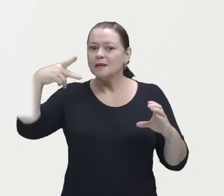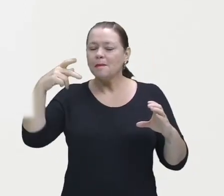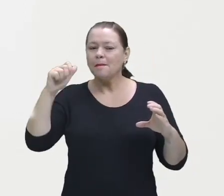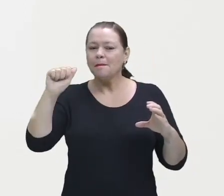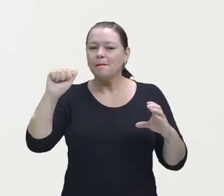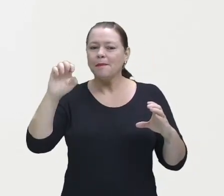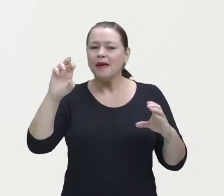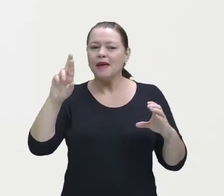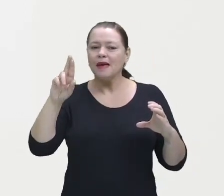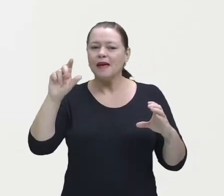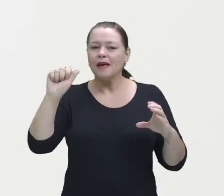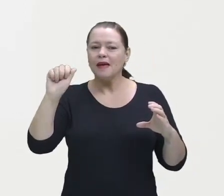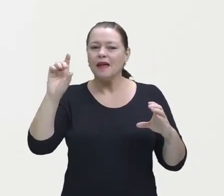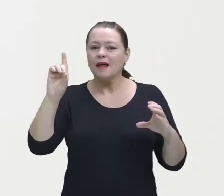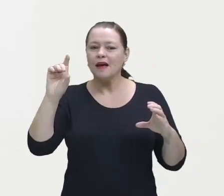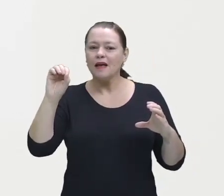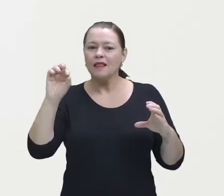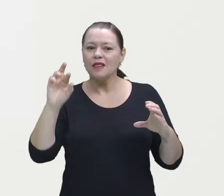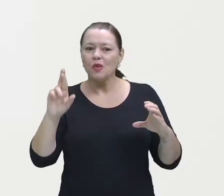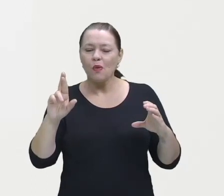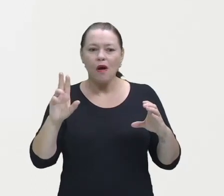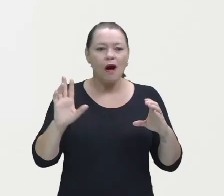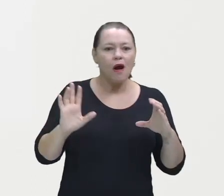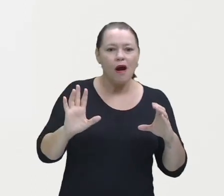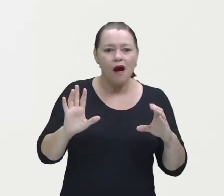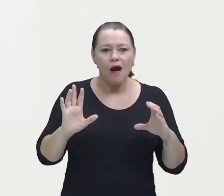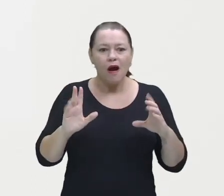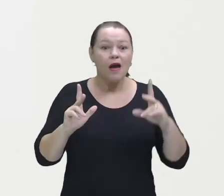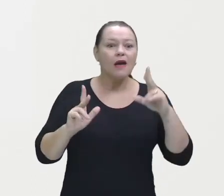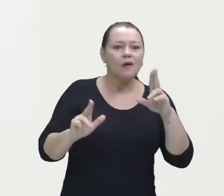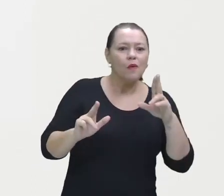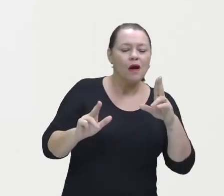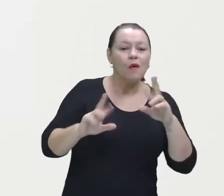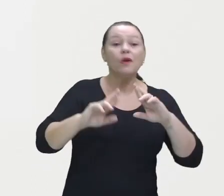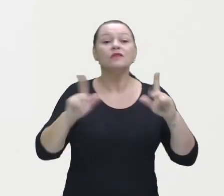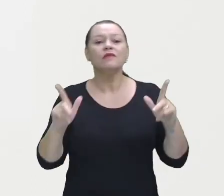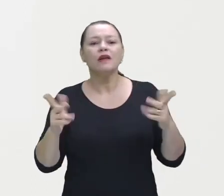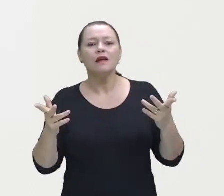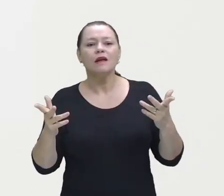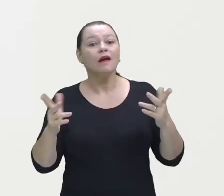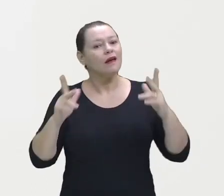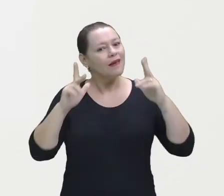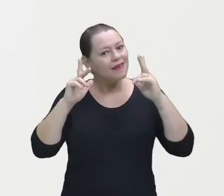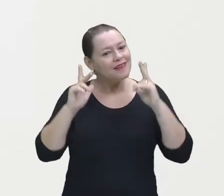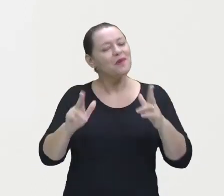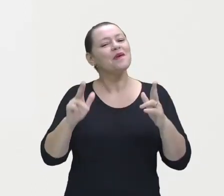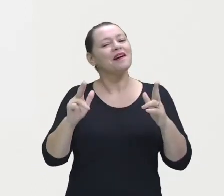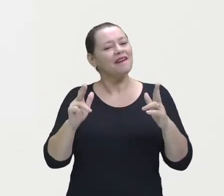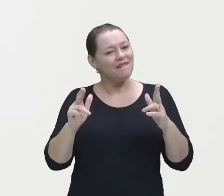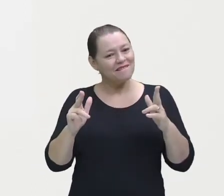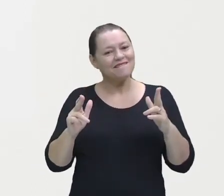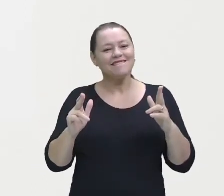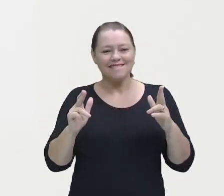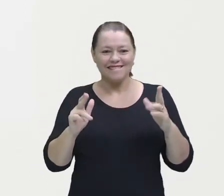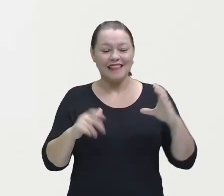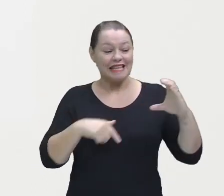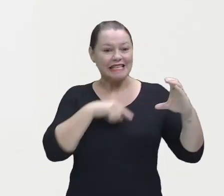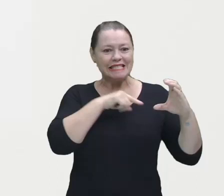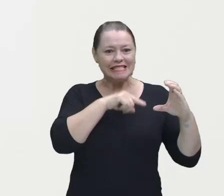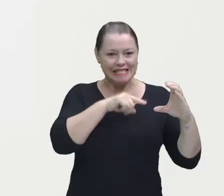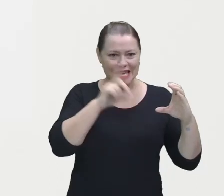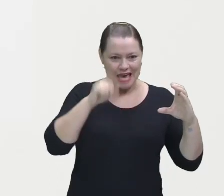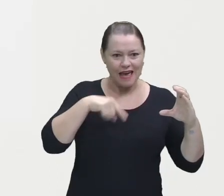Imperador. Opa! É igual ou diferente? É igual, né? Vamos ver se é essa